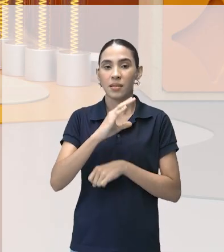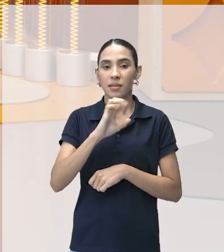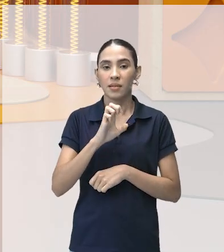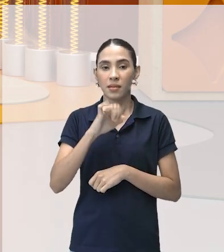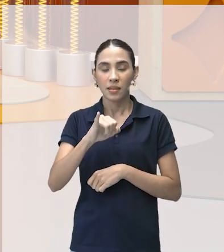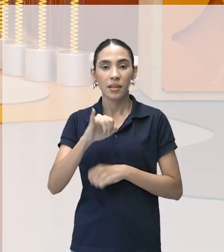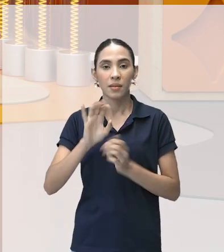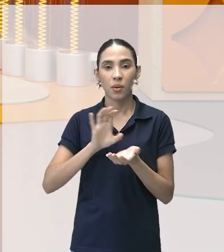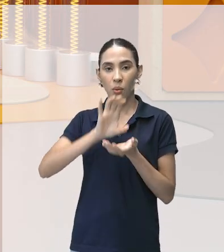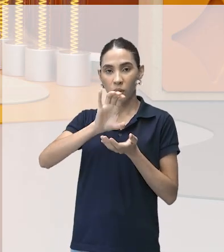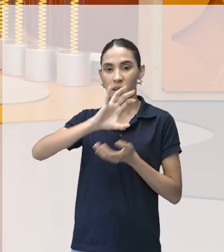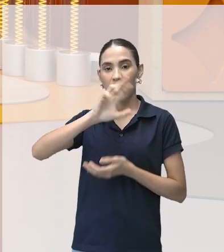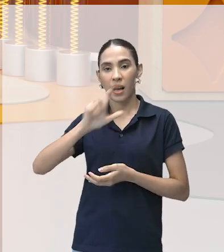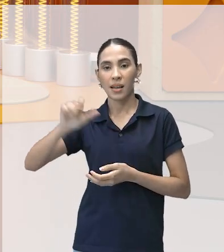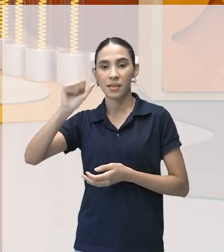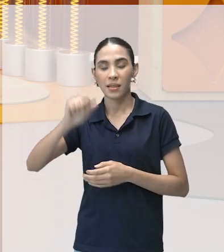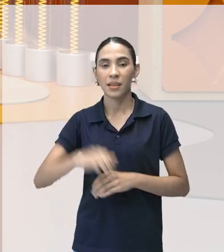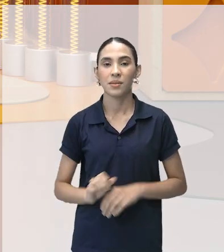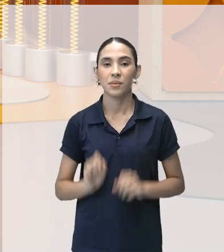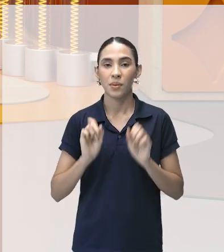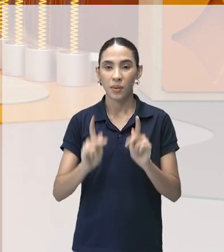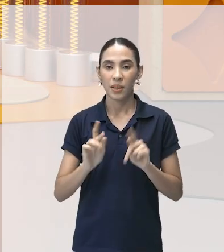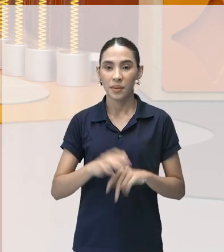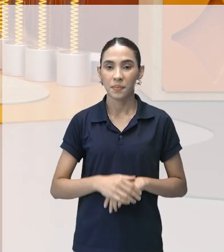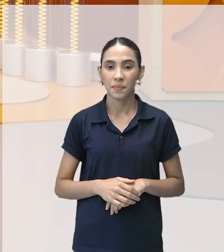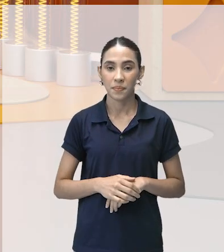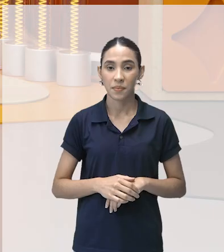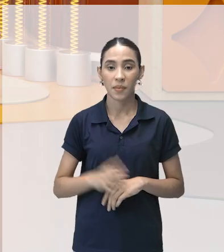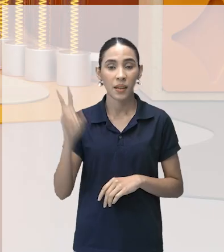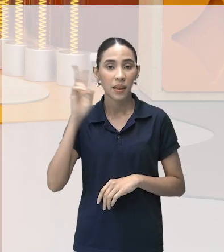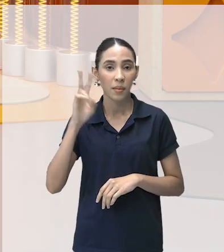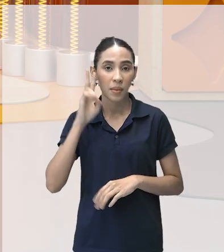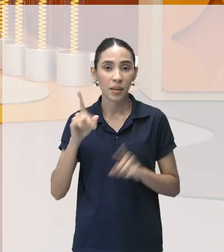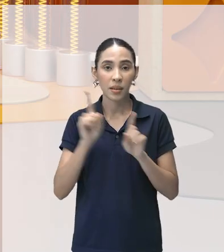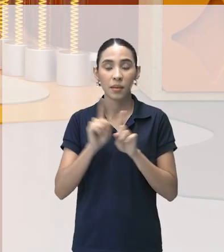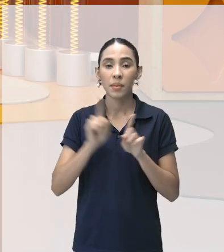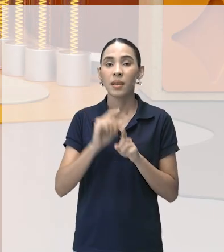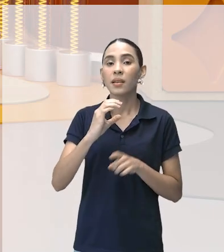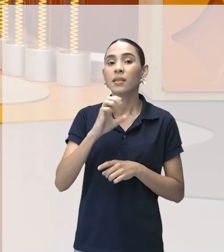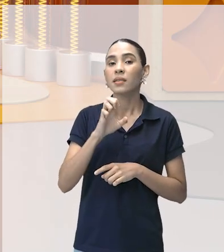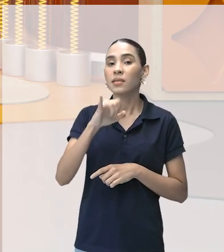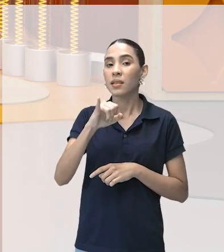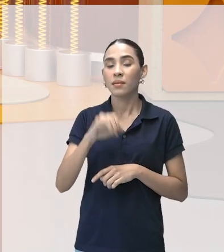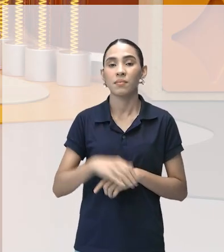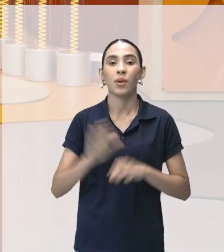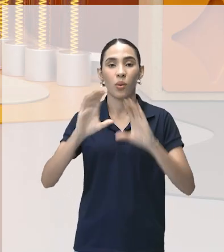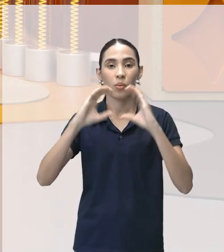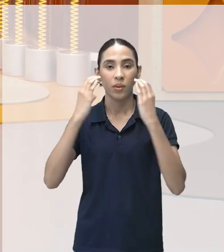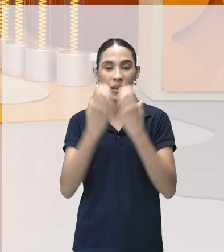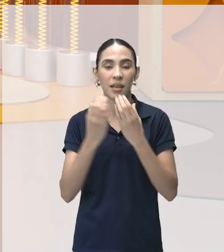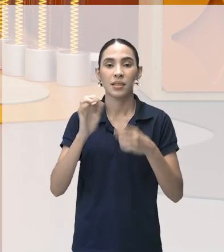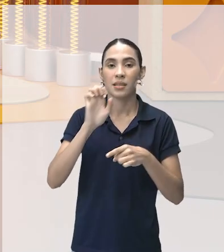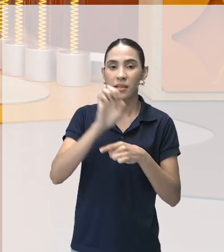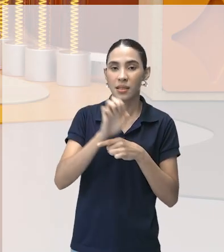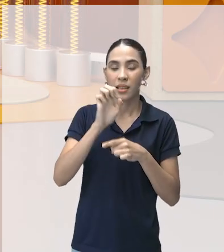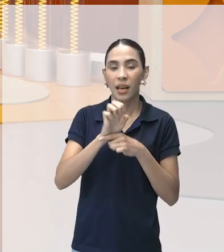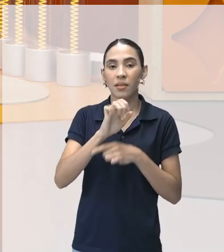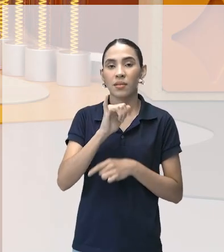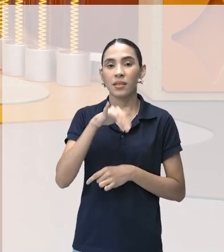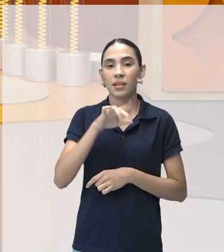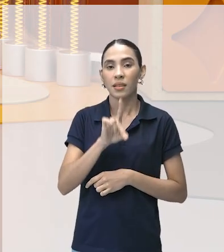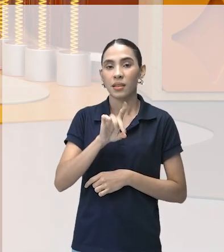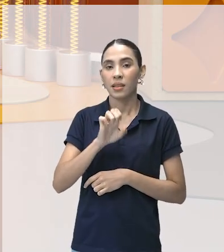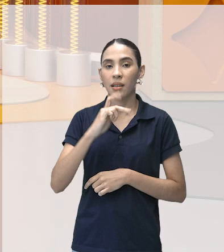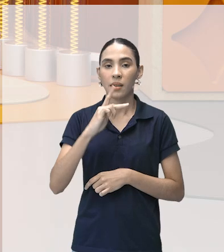no continente asiático, tá certo, gente? Lembrando o que vai ser a CEI mesmo? Comunidade dos Estados